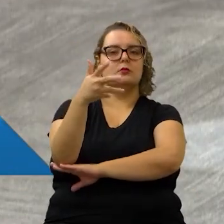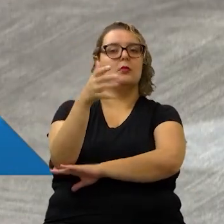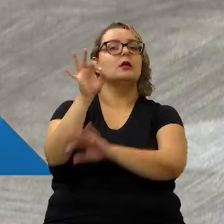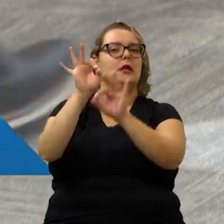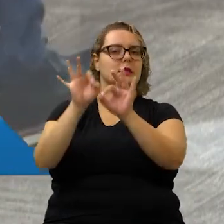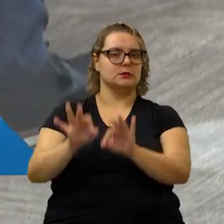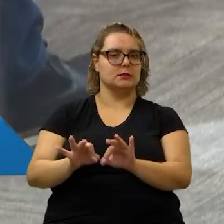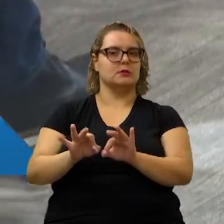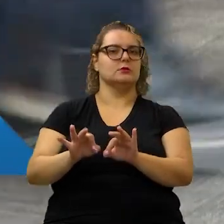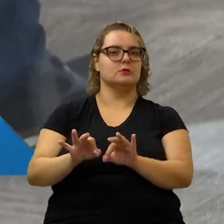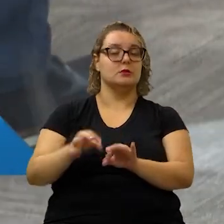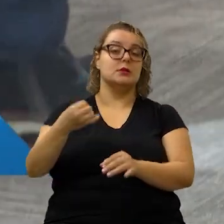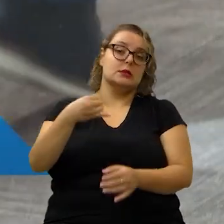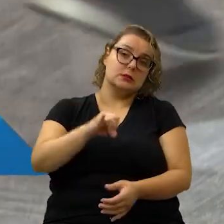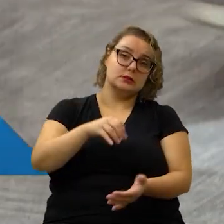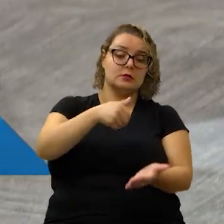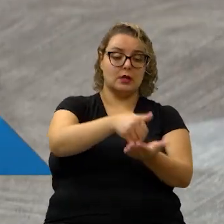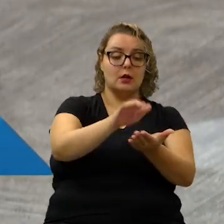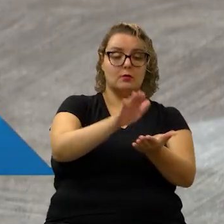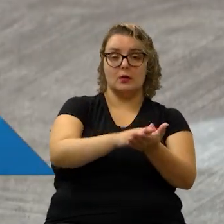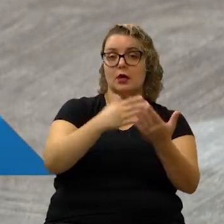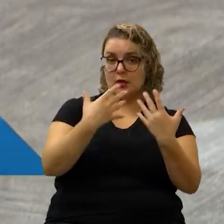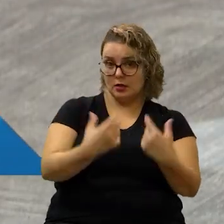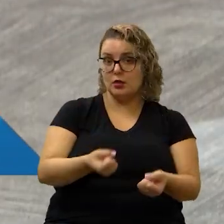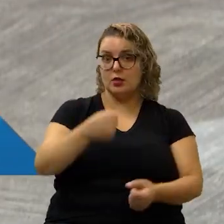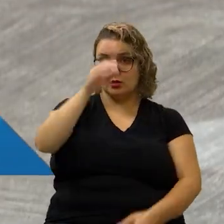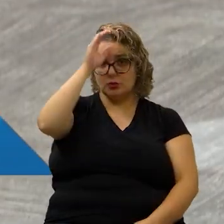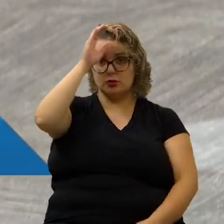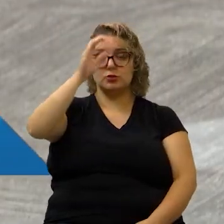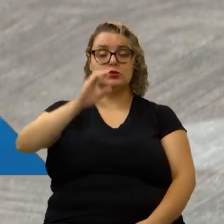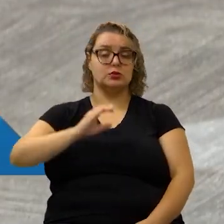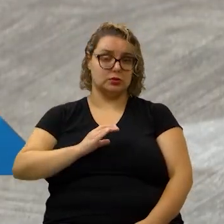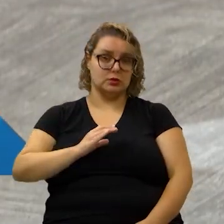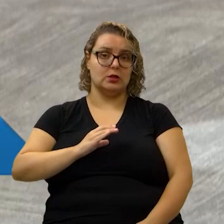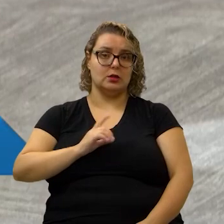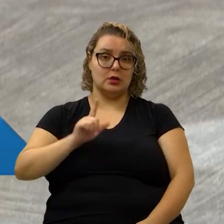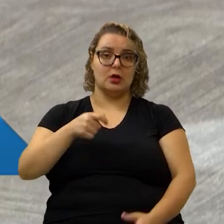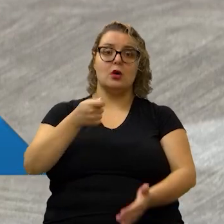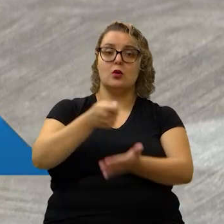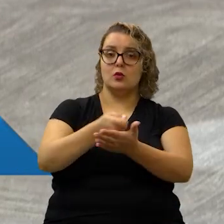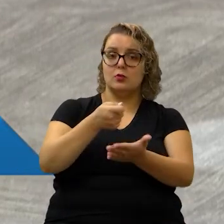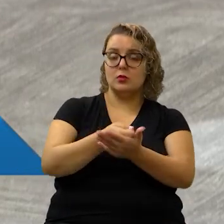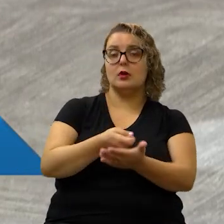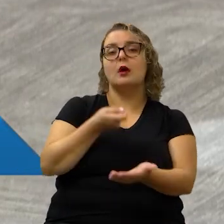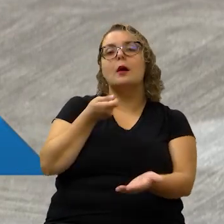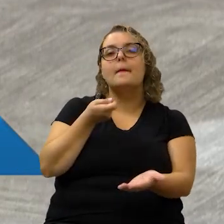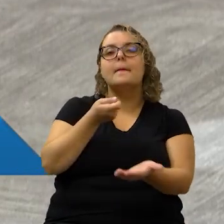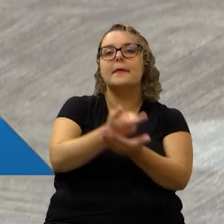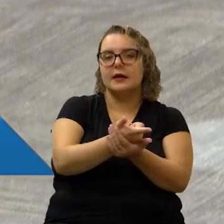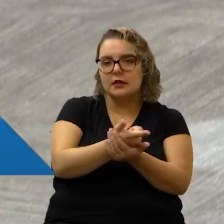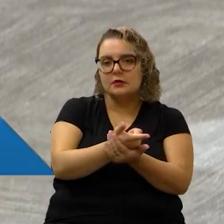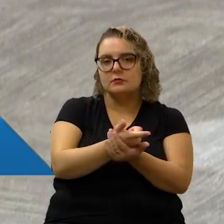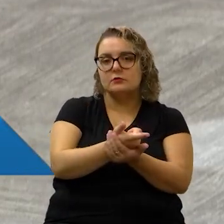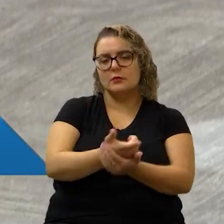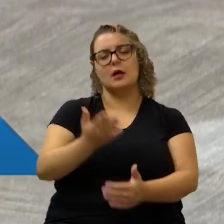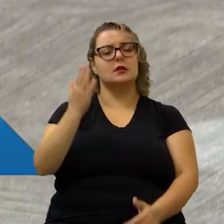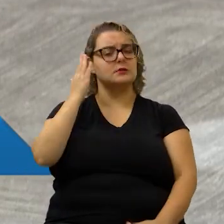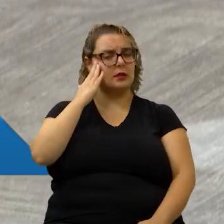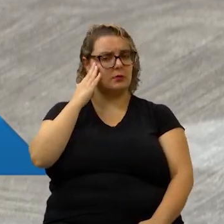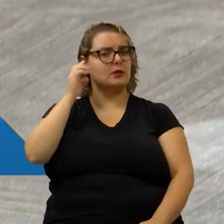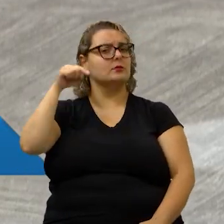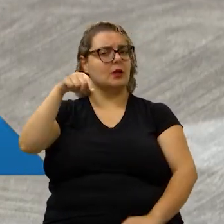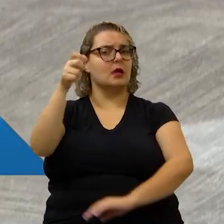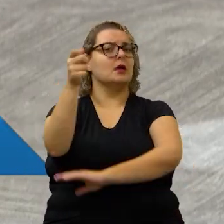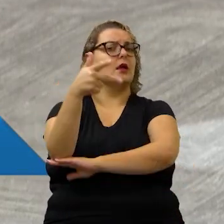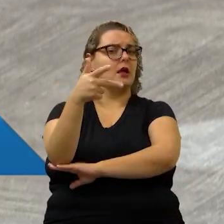radar tá regular e se porventura for aplicado uma multa o o cidadão ele ele ele é obrigado realmente a pagar mas ele